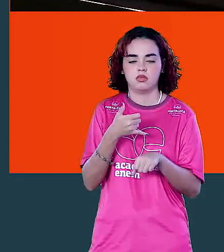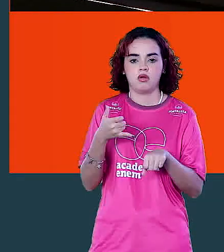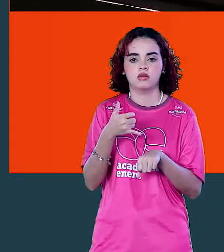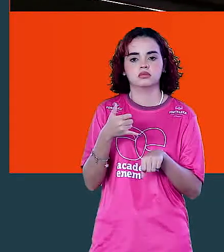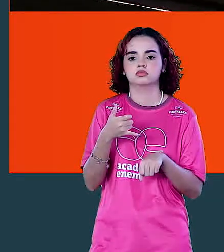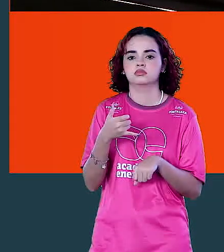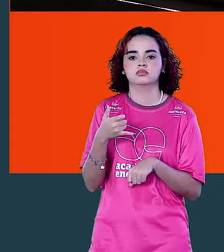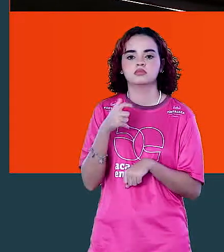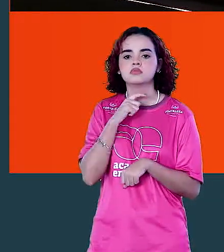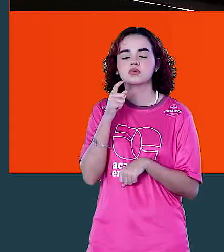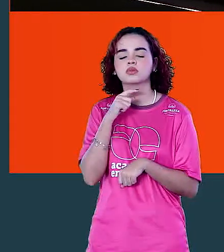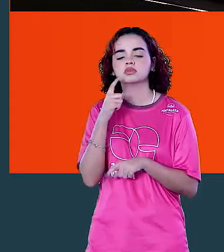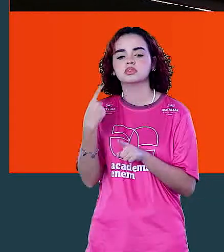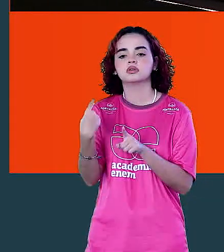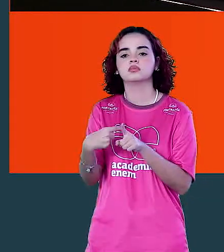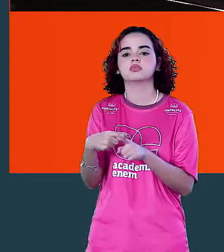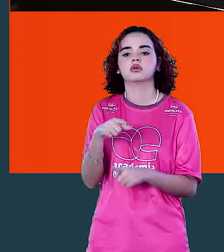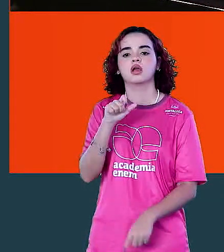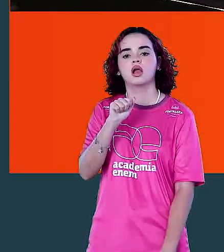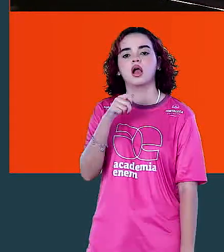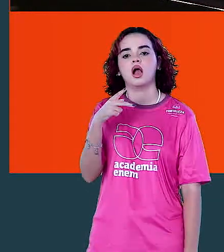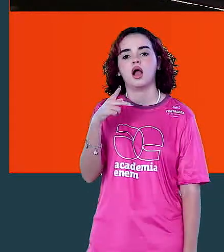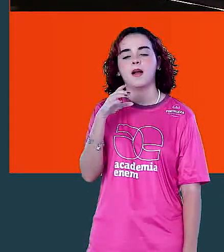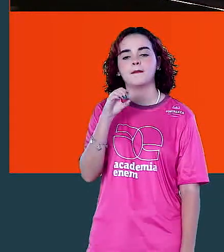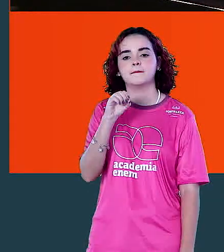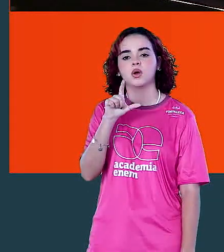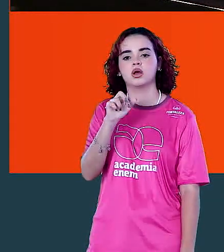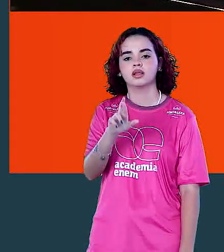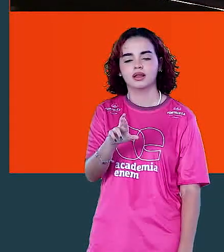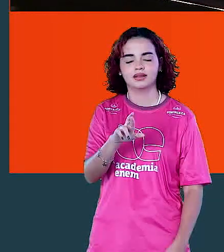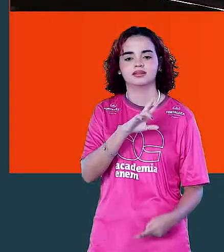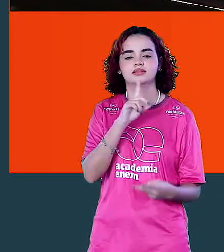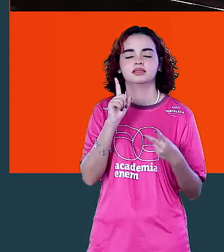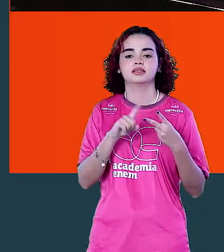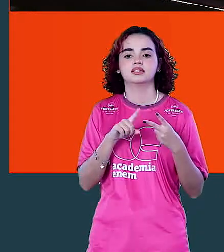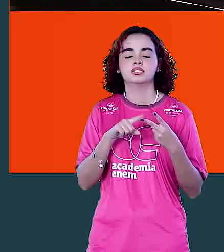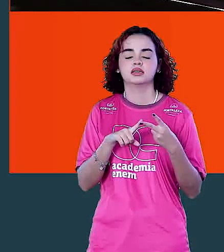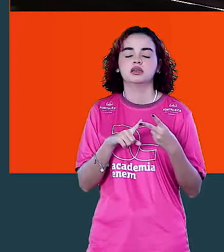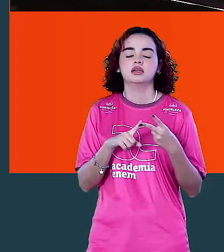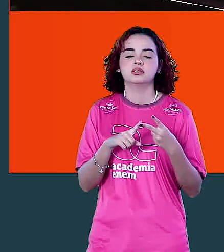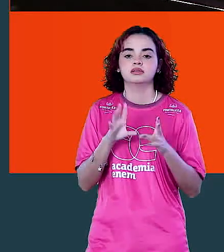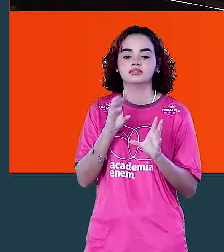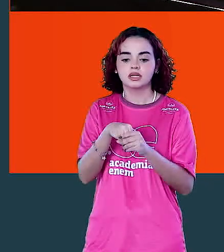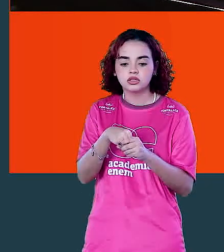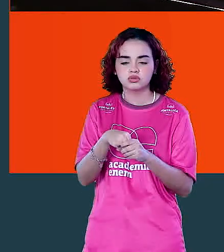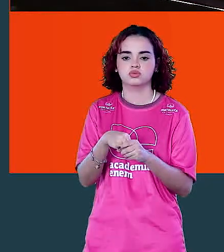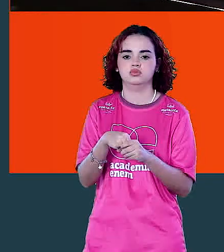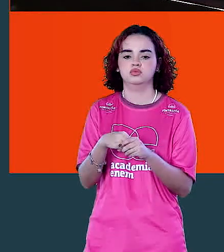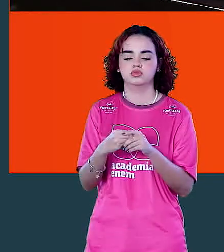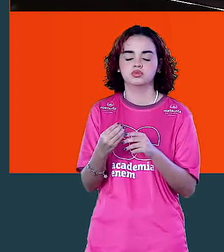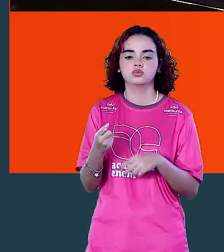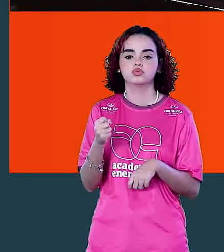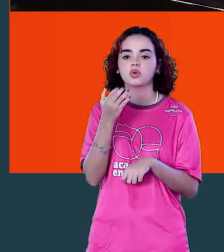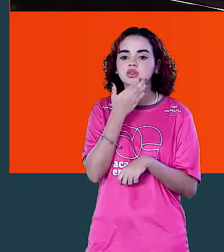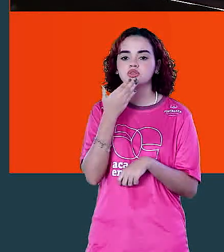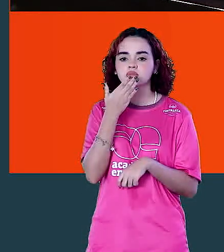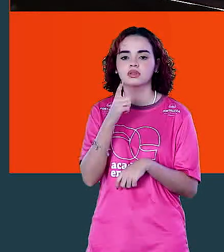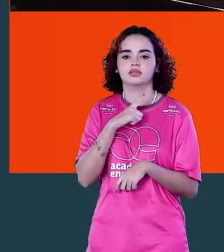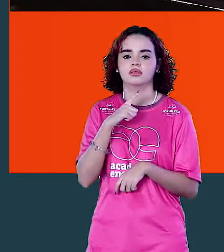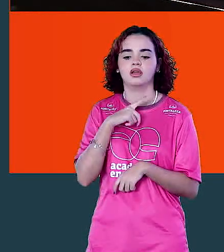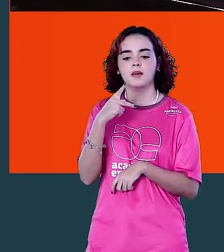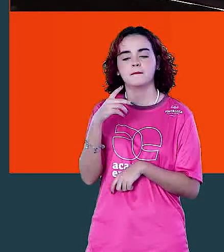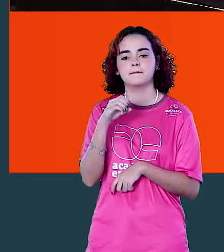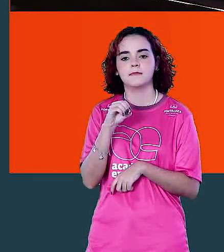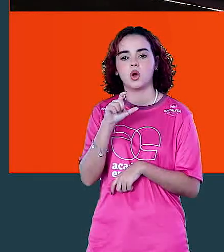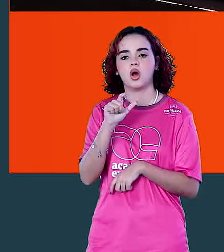é apolar e o açúcar tem compostos que são polares, né? Ou parte da molécula que é